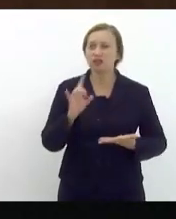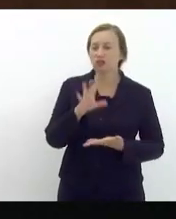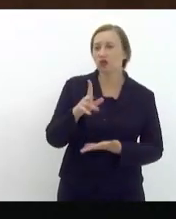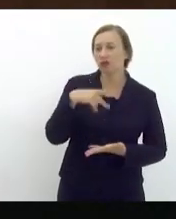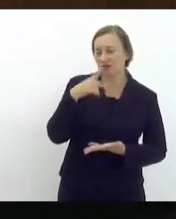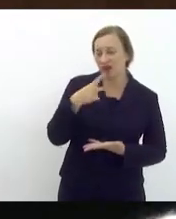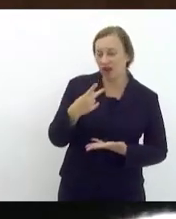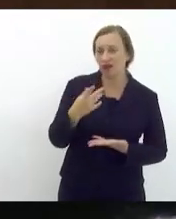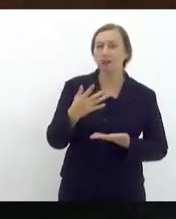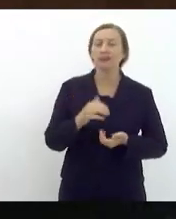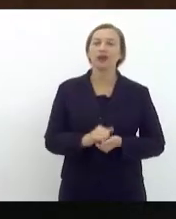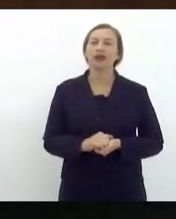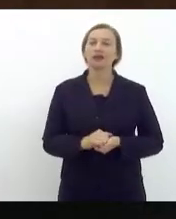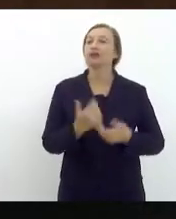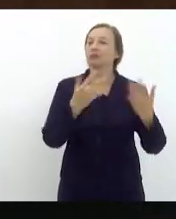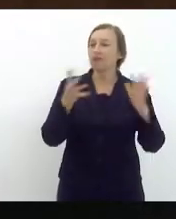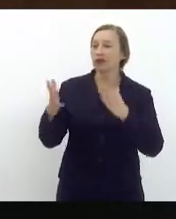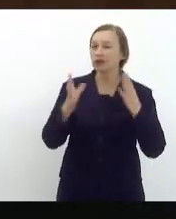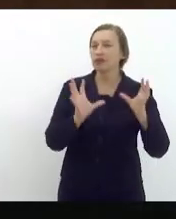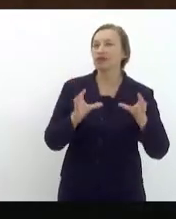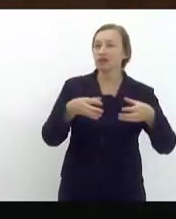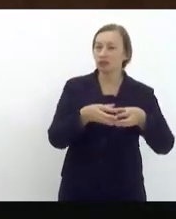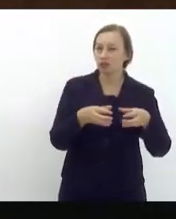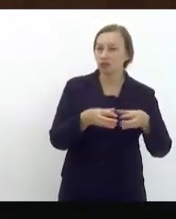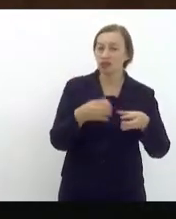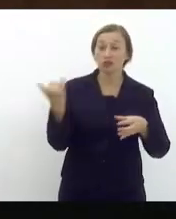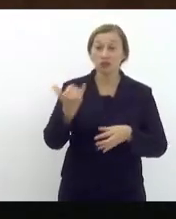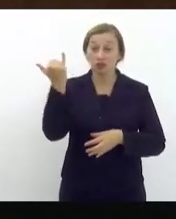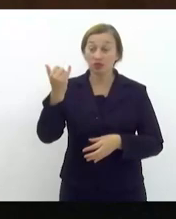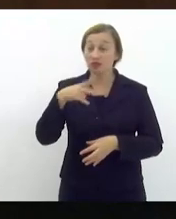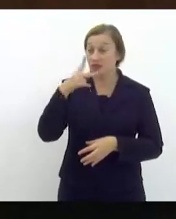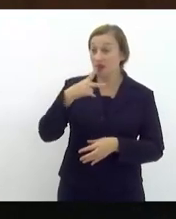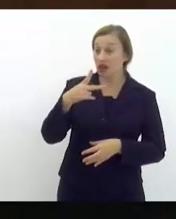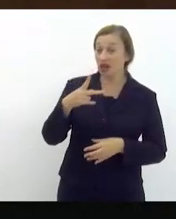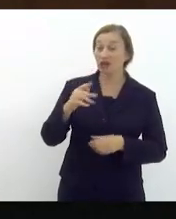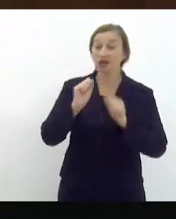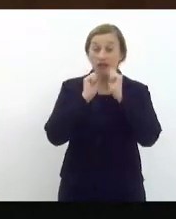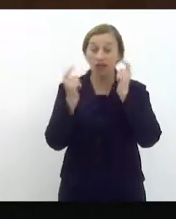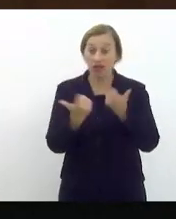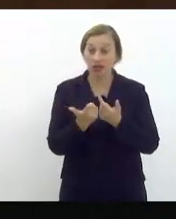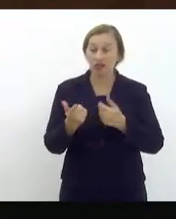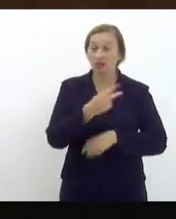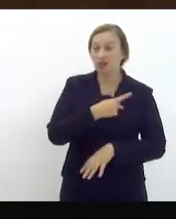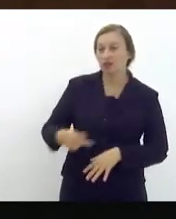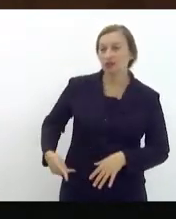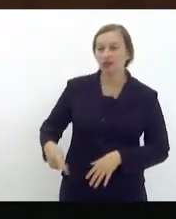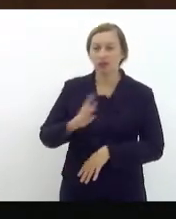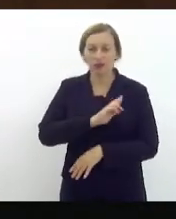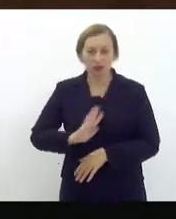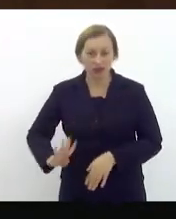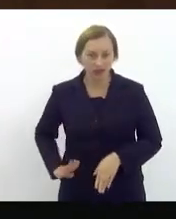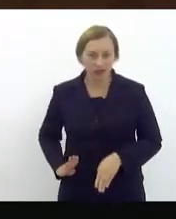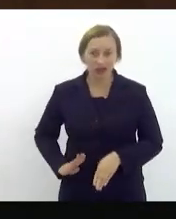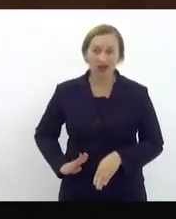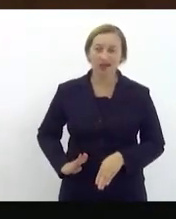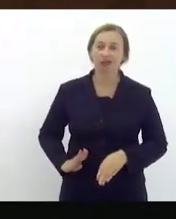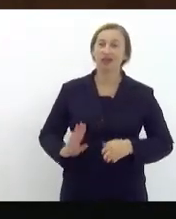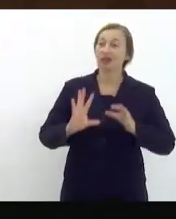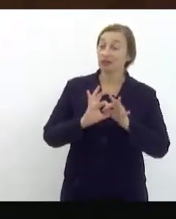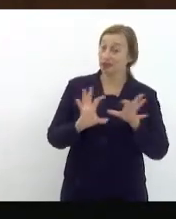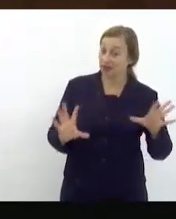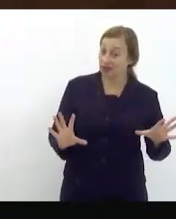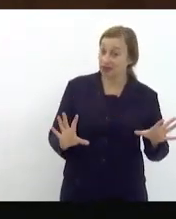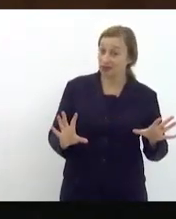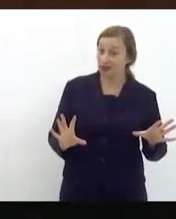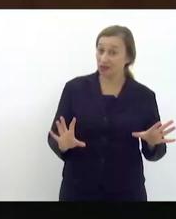para prestar esclarecimento saudais comissões pertinentes e dizer que a Assembleia Legislativa o Presidente Rodrigo Bacelar deu uma determinação